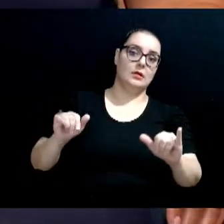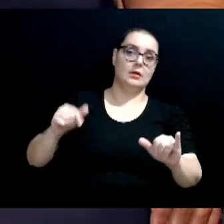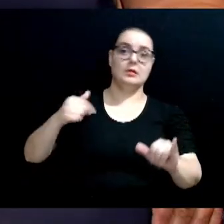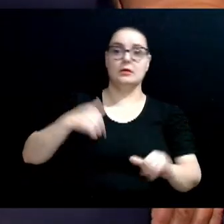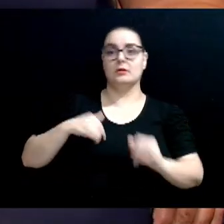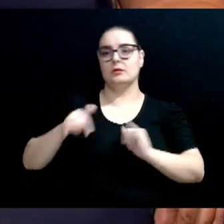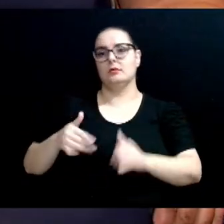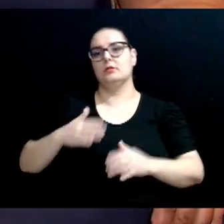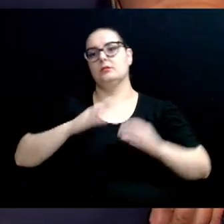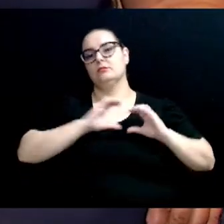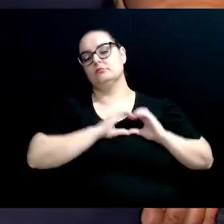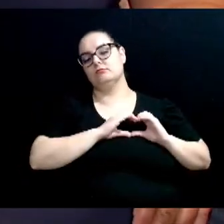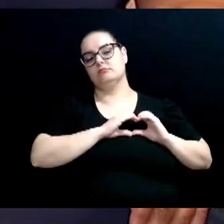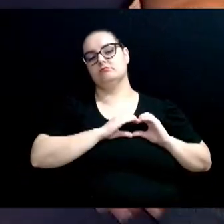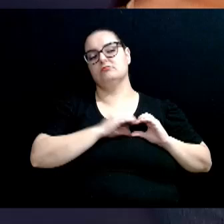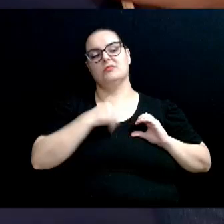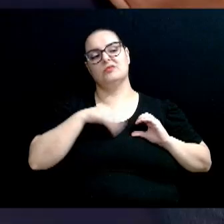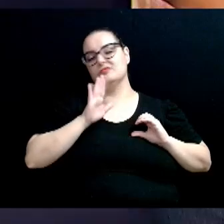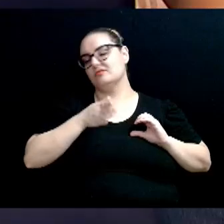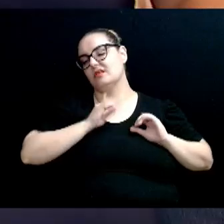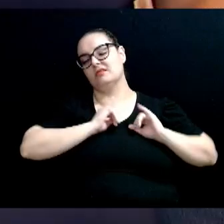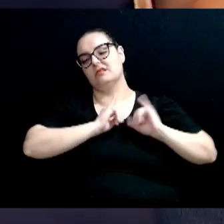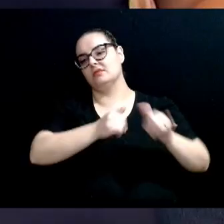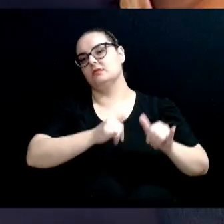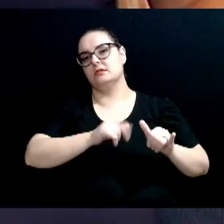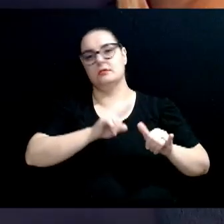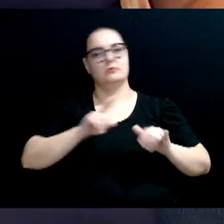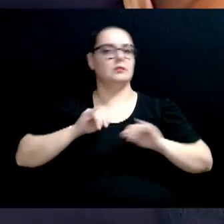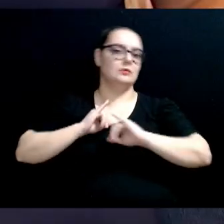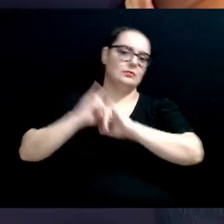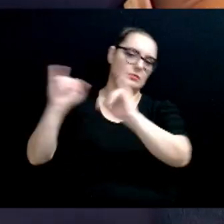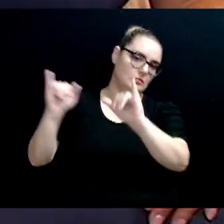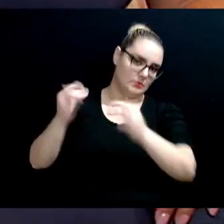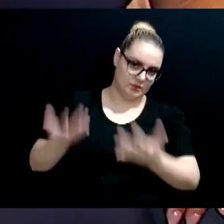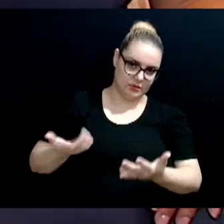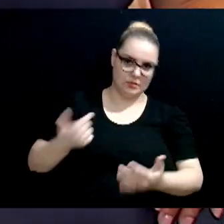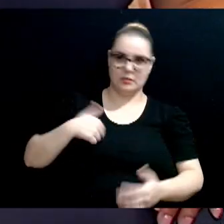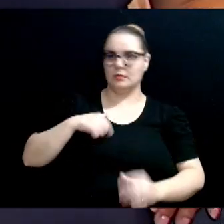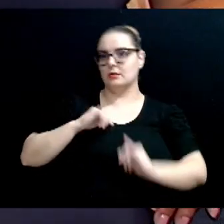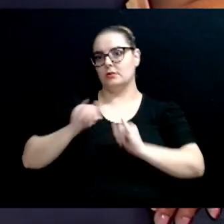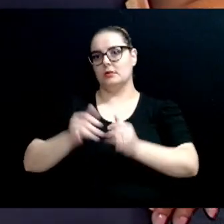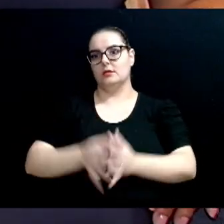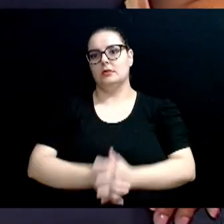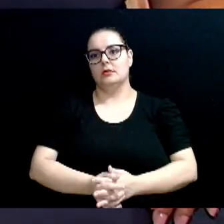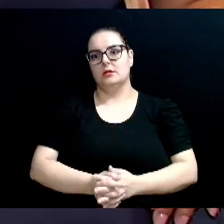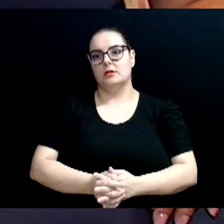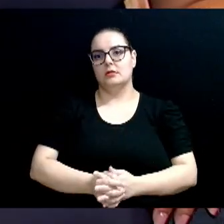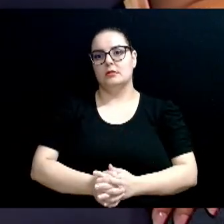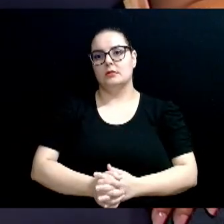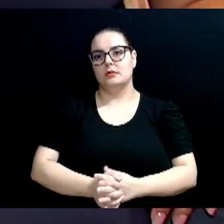meu coração eu tinha desistido. Sim. Mas eu não comuniquei que eu tinha desistido, né?